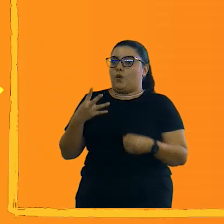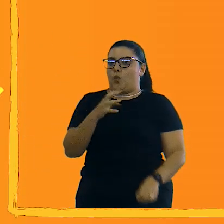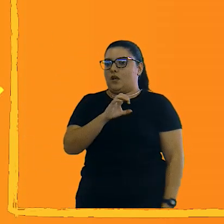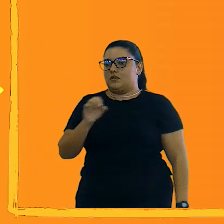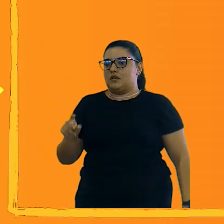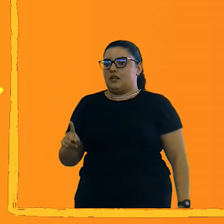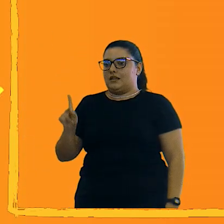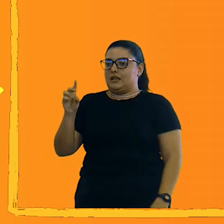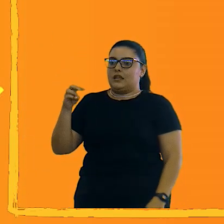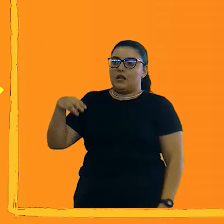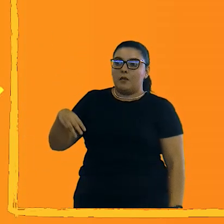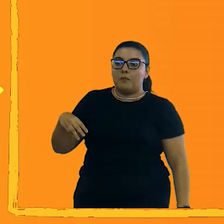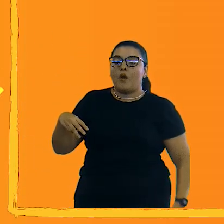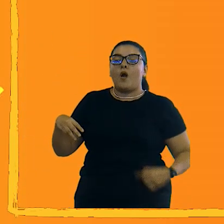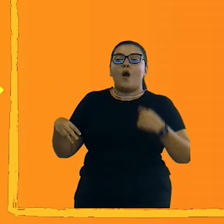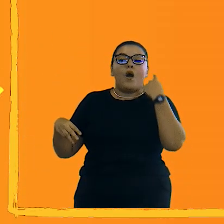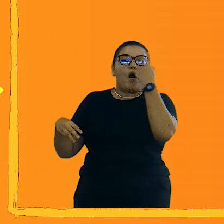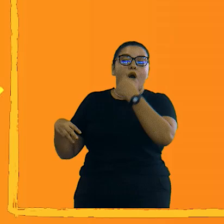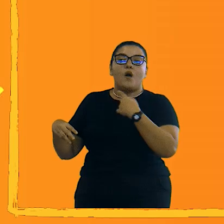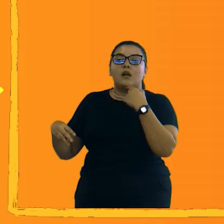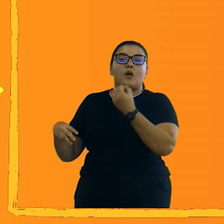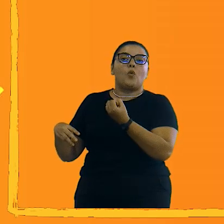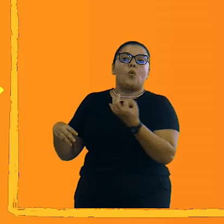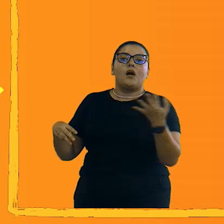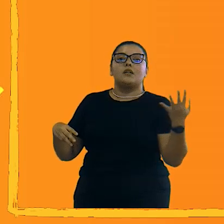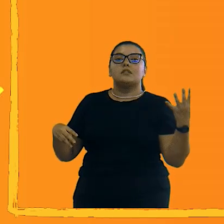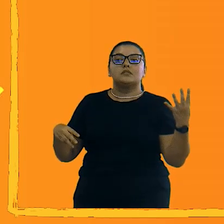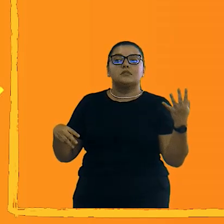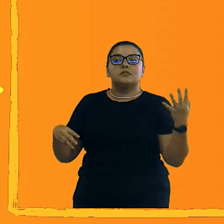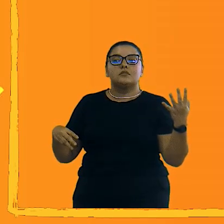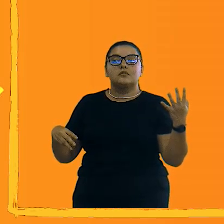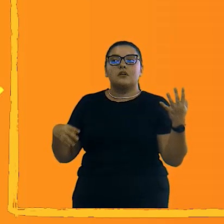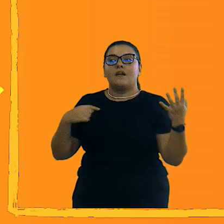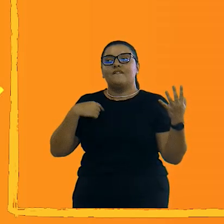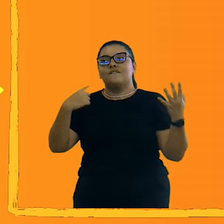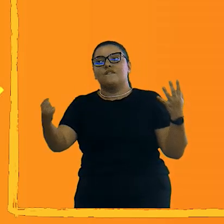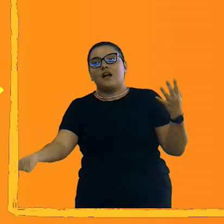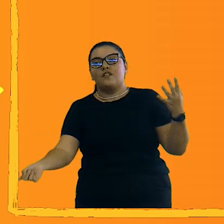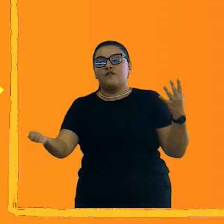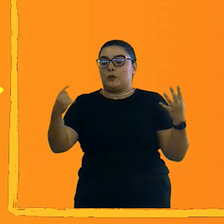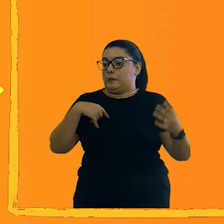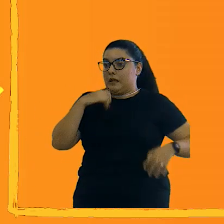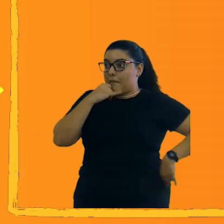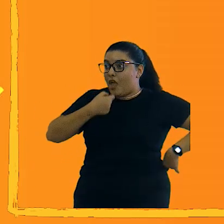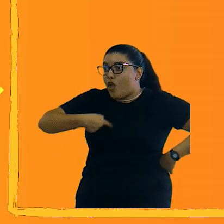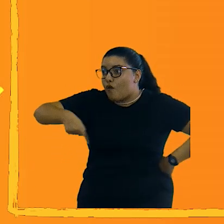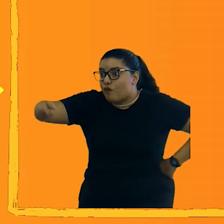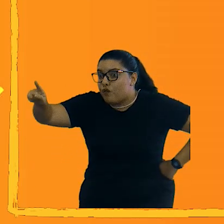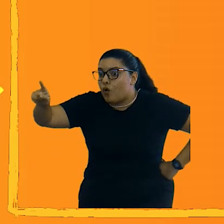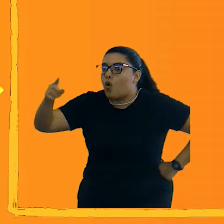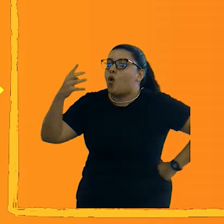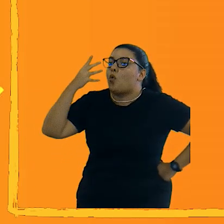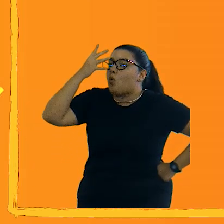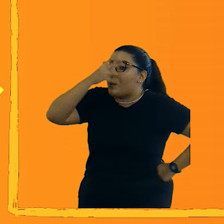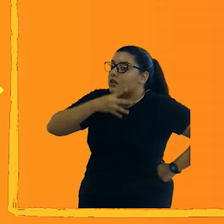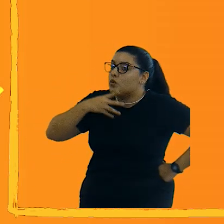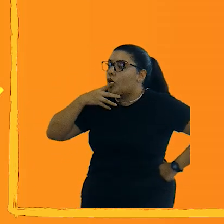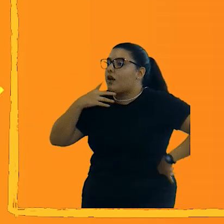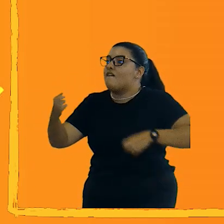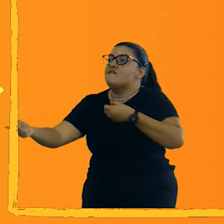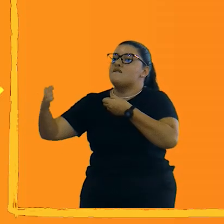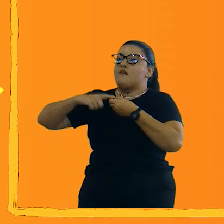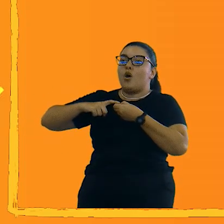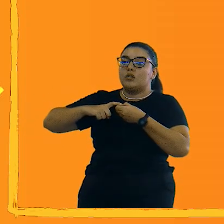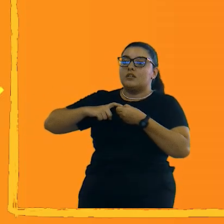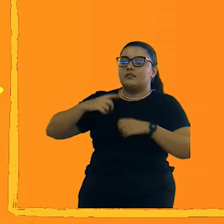e eu vou gastar quantas horas pessoal hum oito Ou seja eu